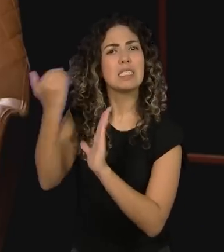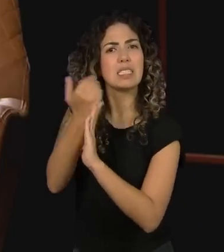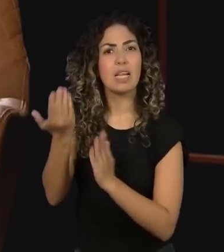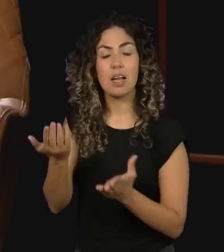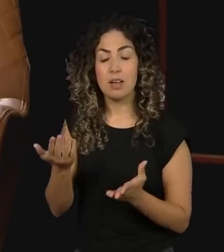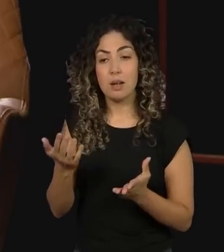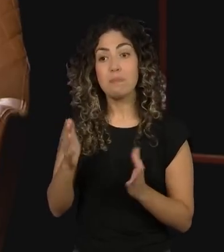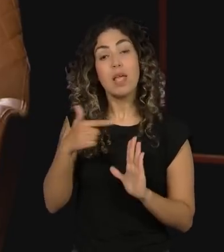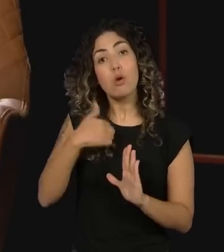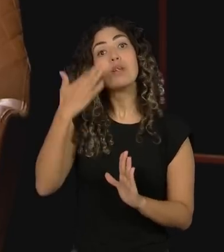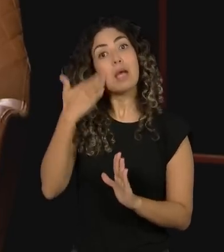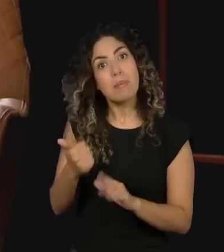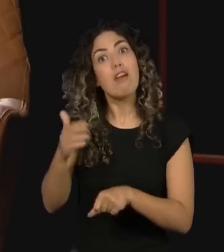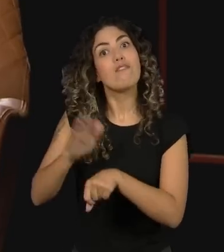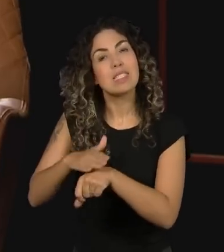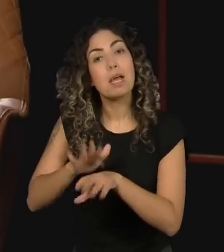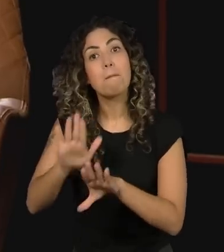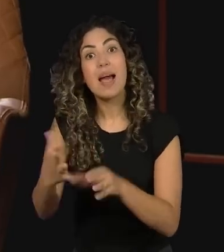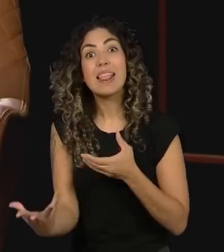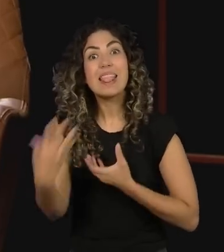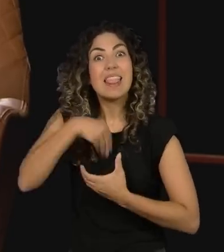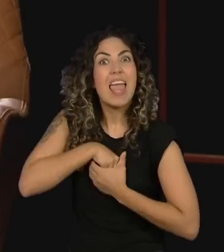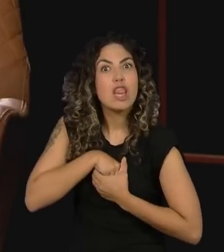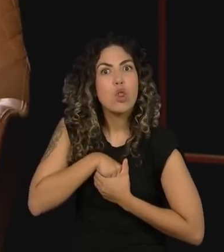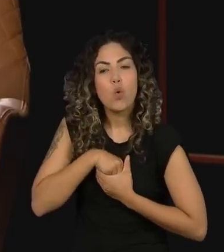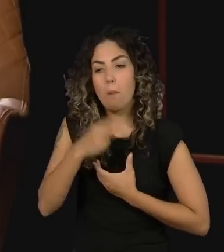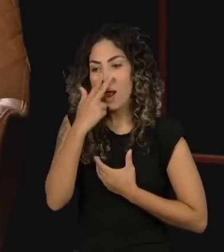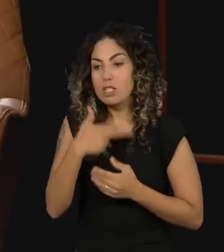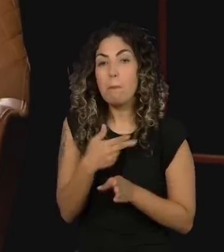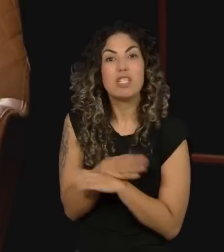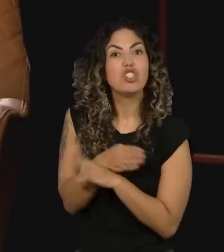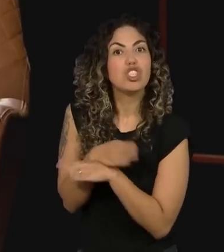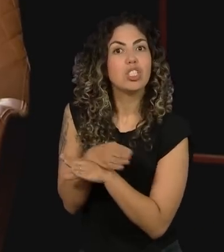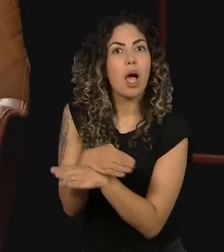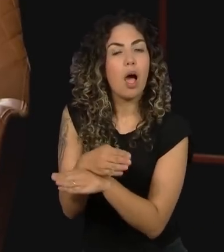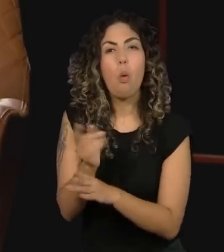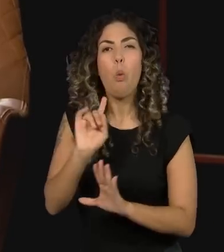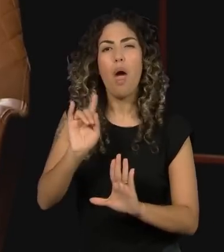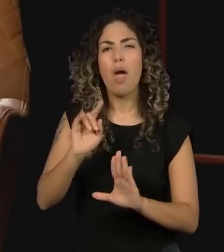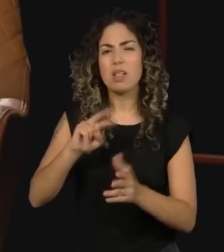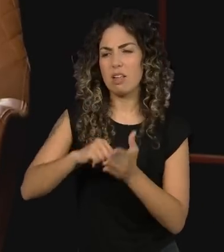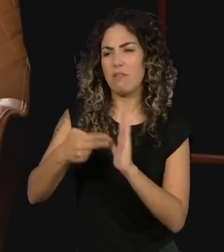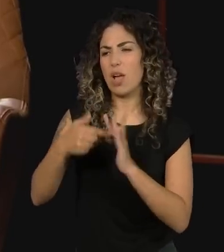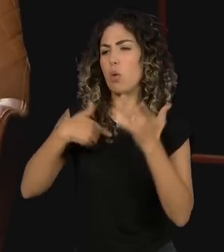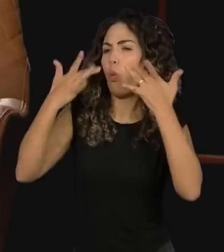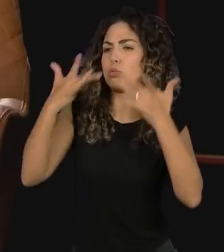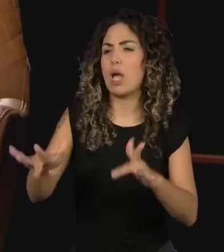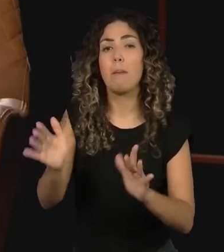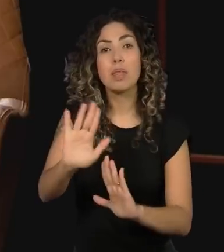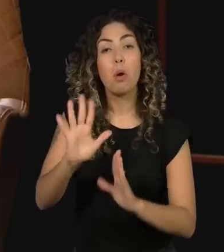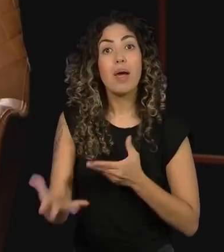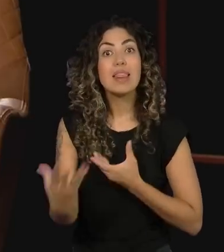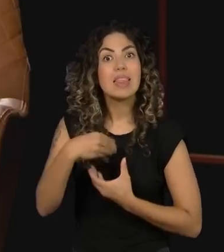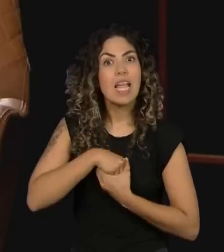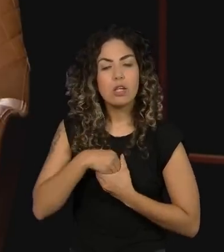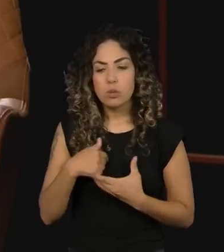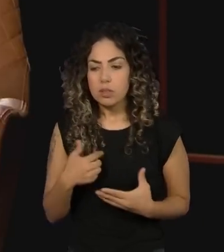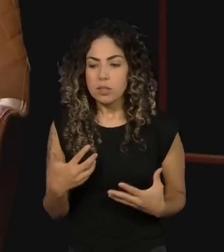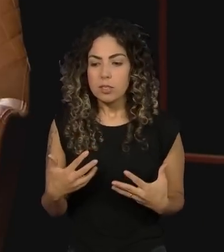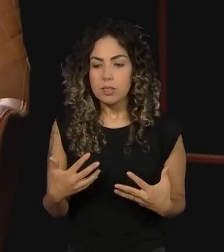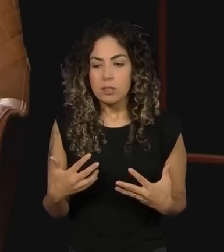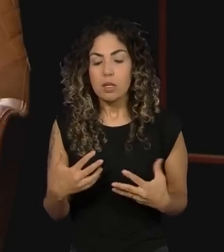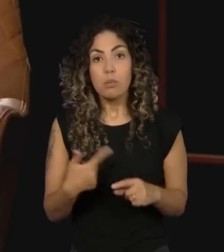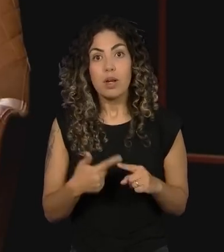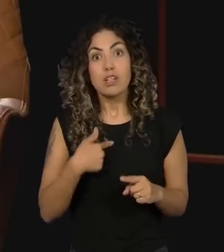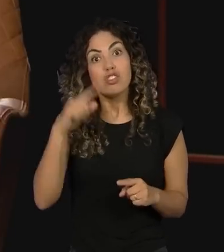eu ficava perdida por dentro. Eu não tinha estrutura para o pequeno. O Domingos Oliveira que foi